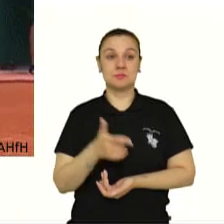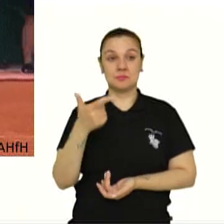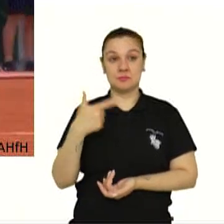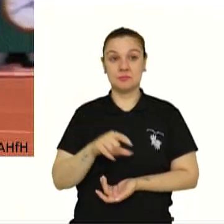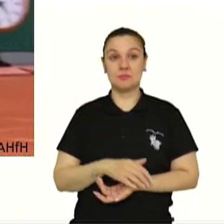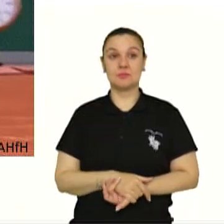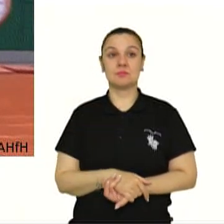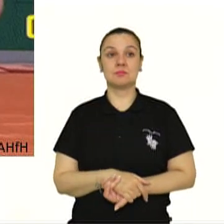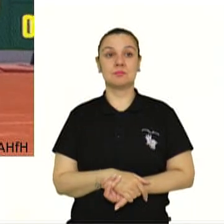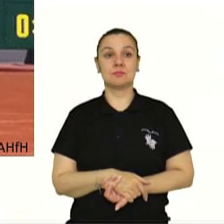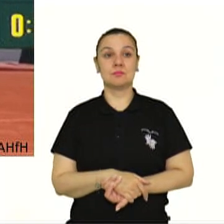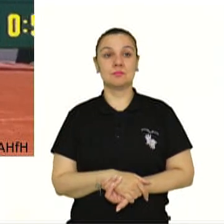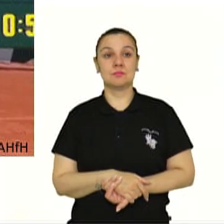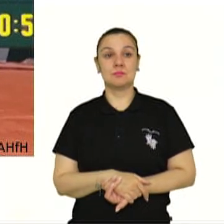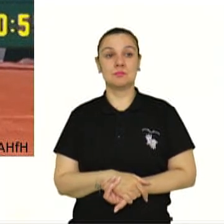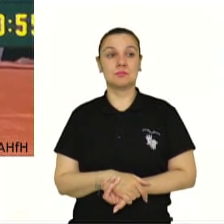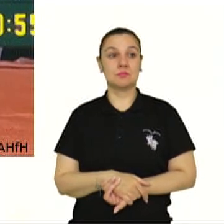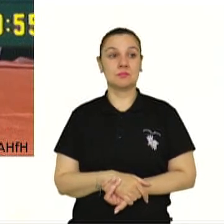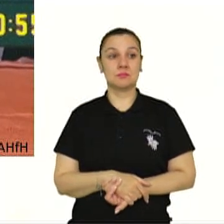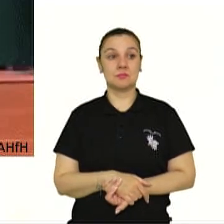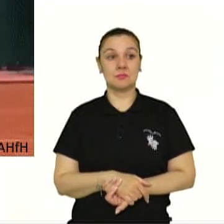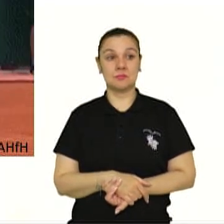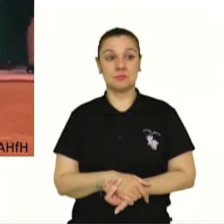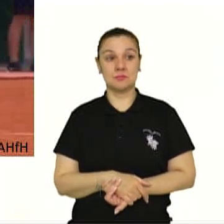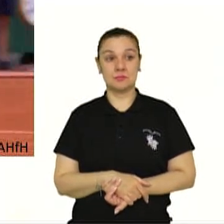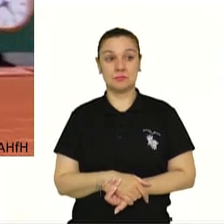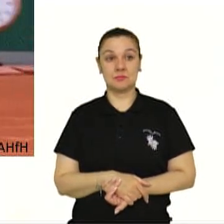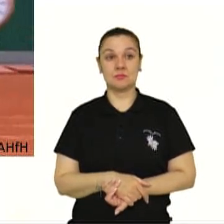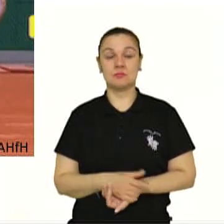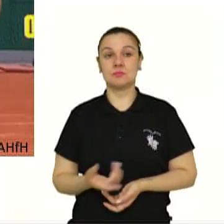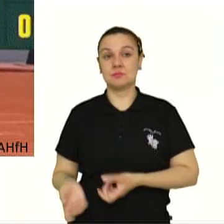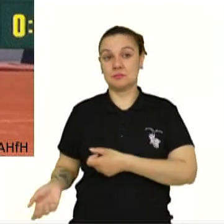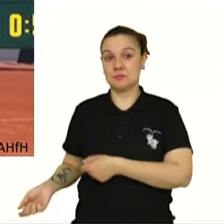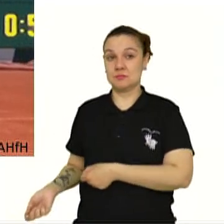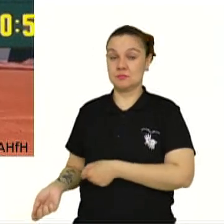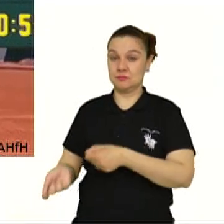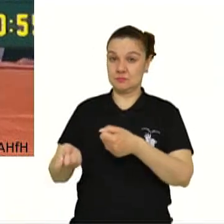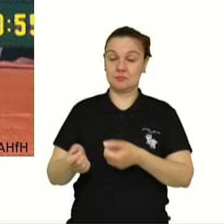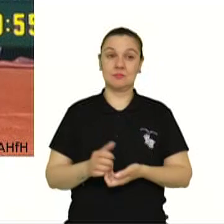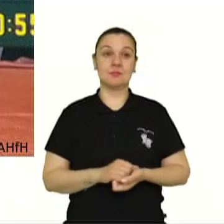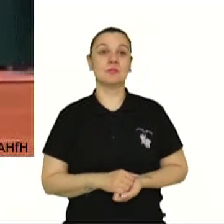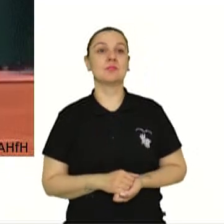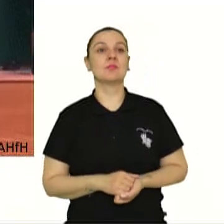é canhoteiro, ó. Então, ele está fazendo esse backhand do lado esquerdo, tá?